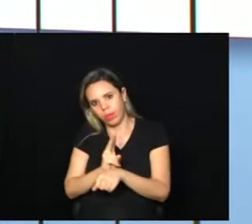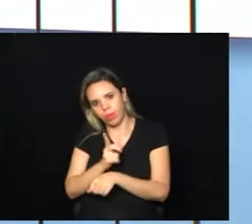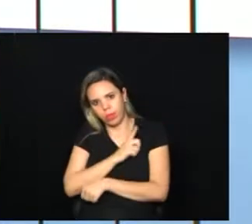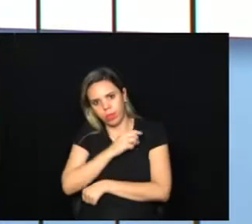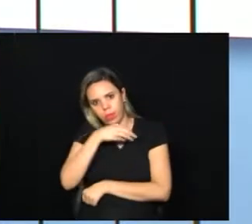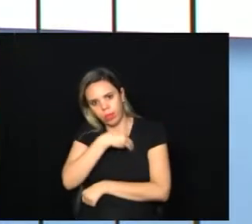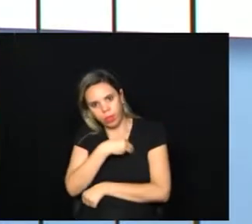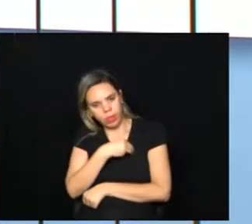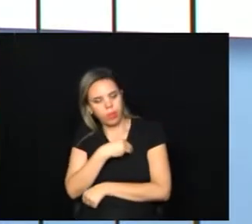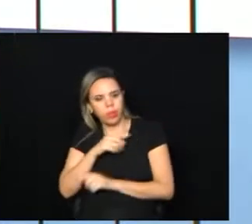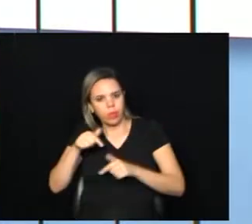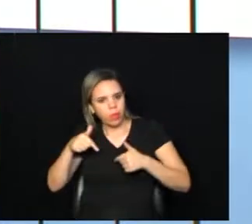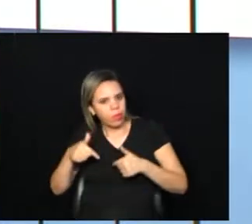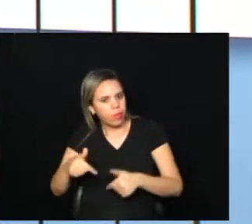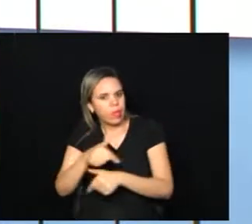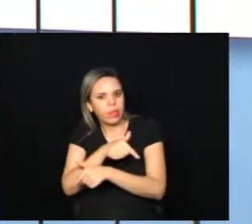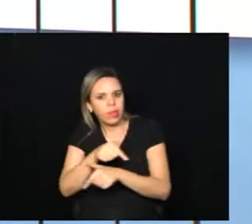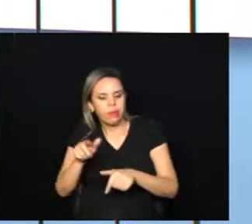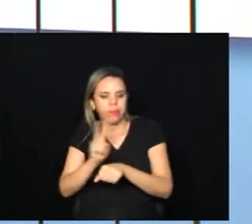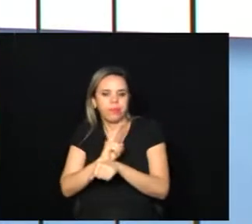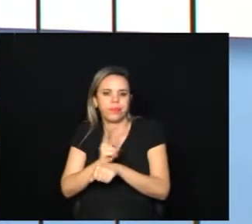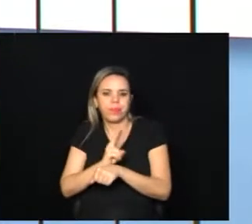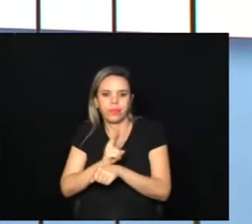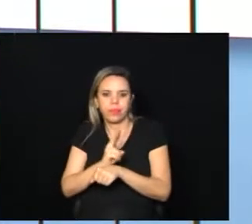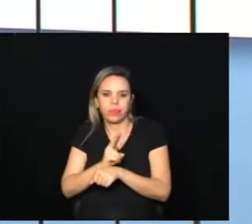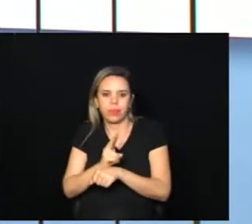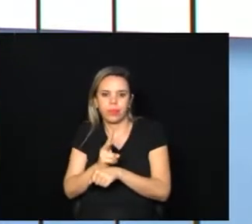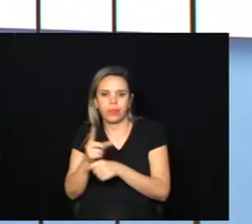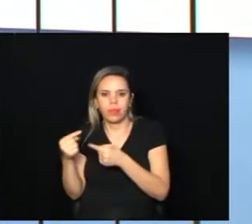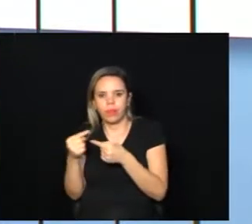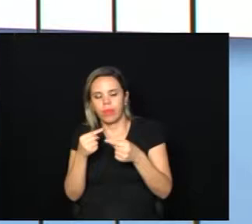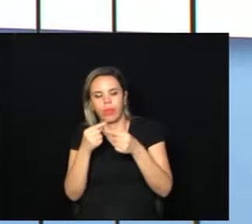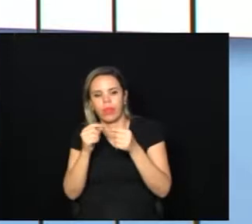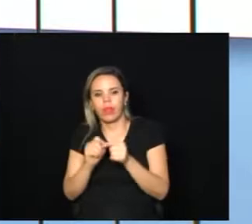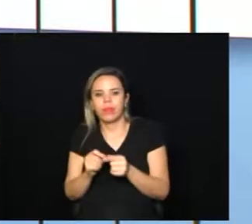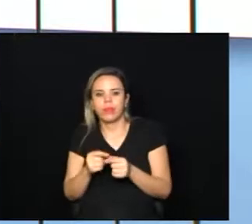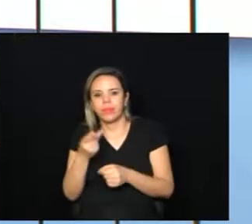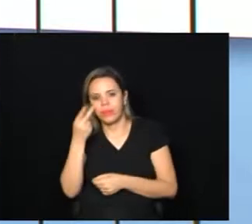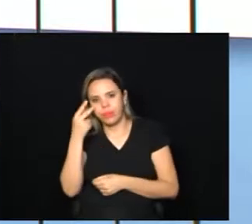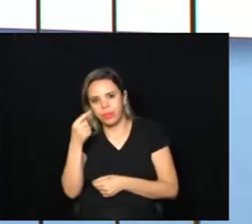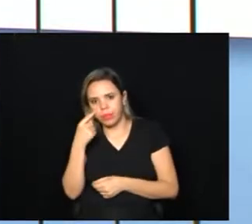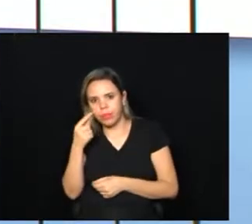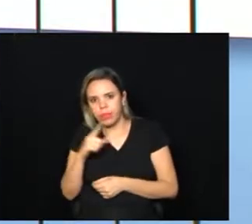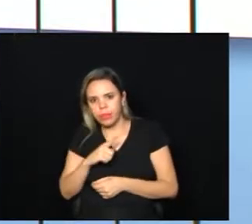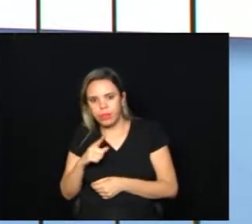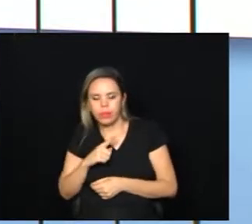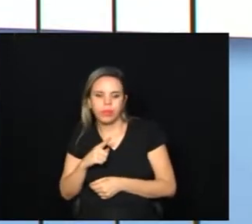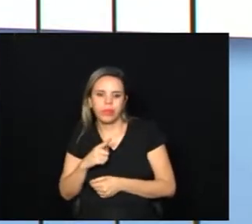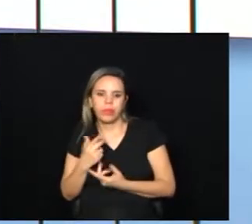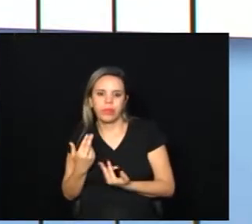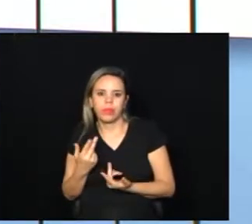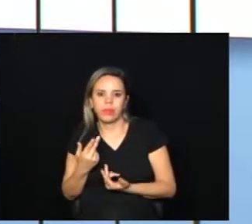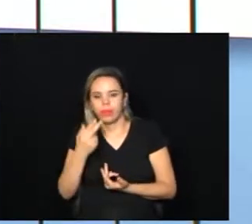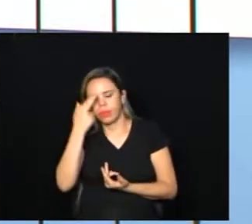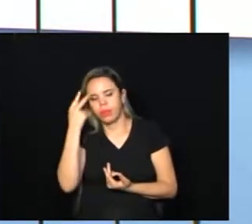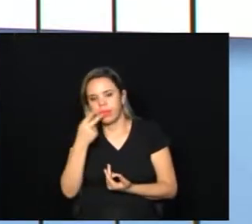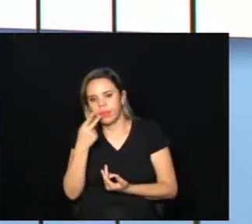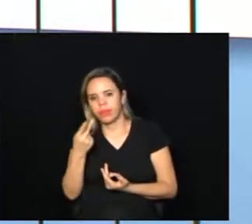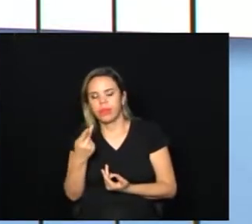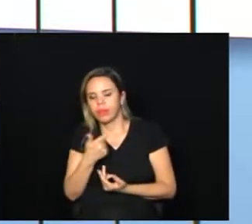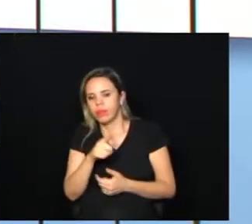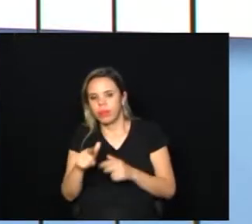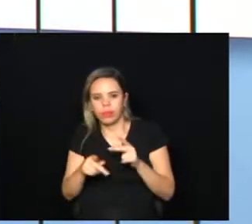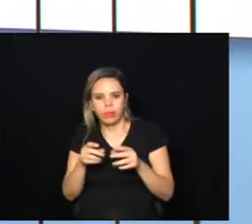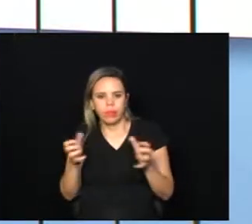Municipal para reforçar a segurança para o derby. Olha, a gente tem aí, embora, como o Gabriel mencionou, um jogo sem